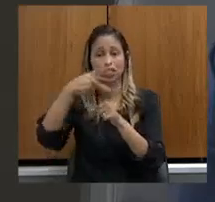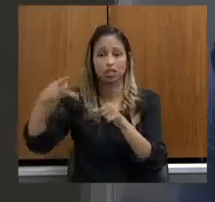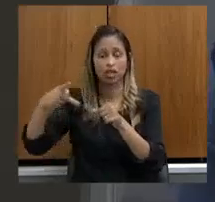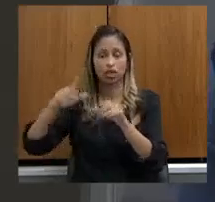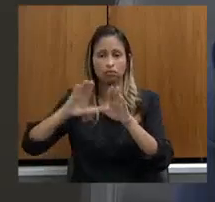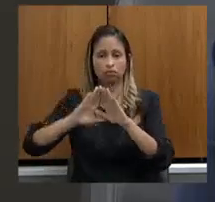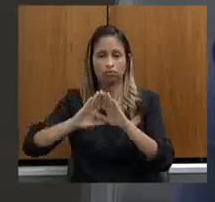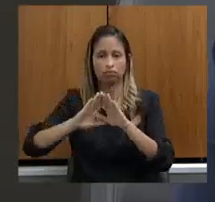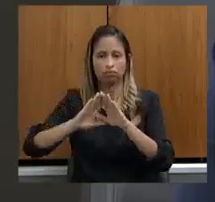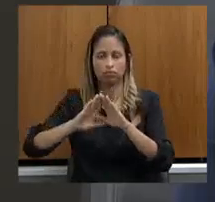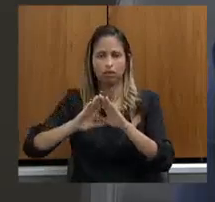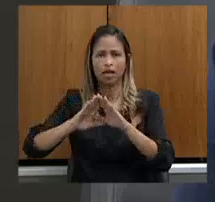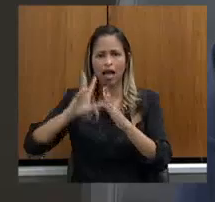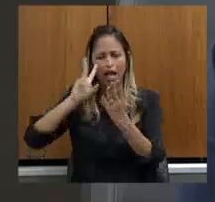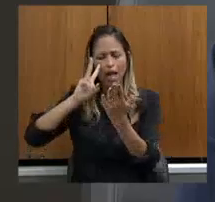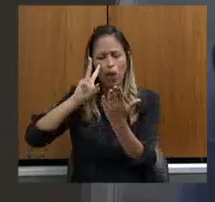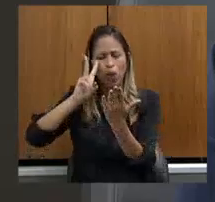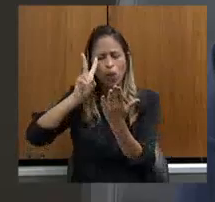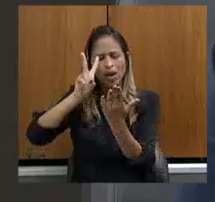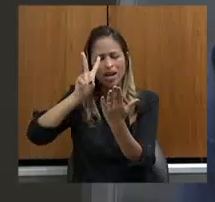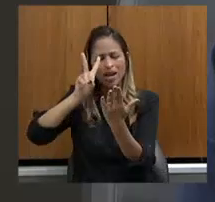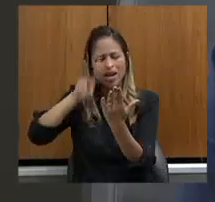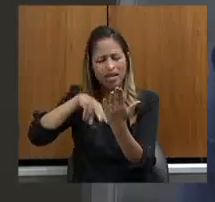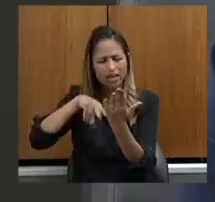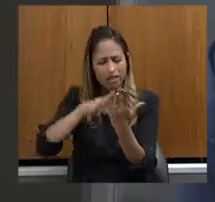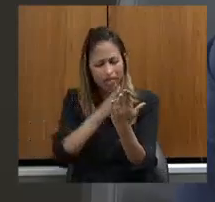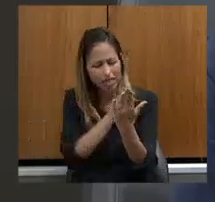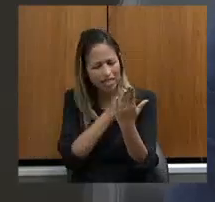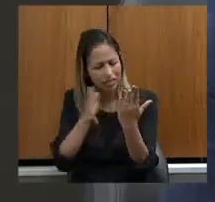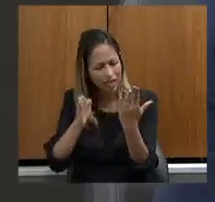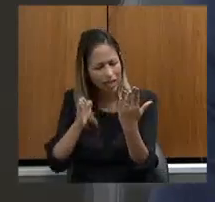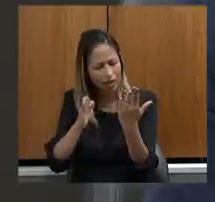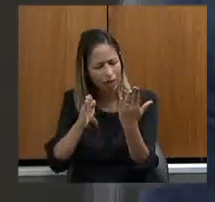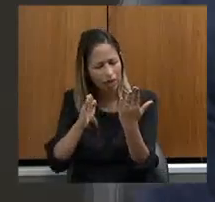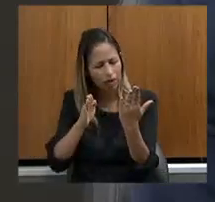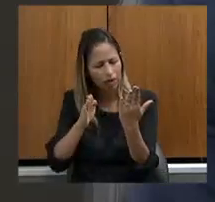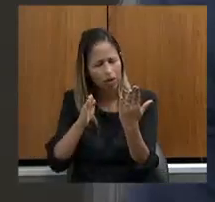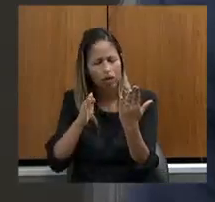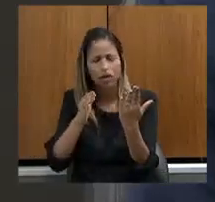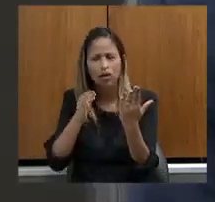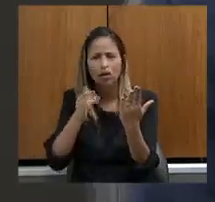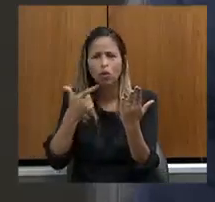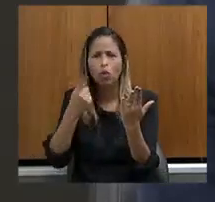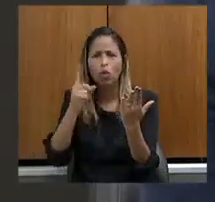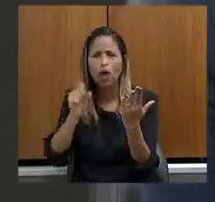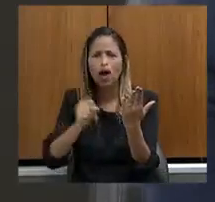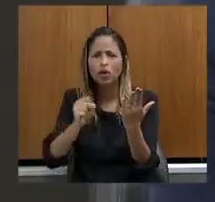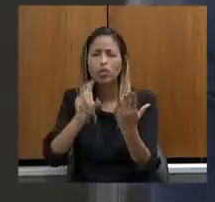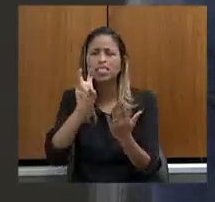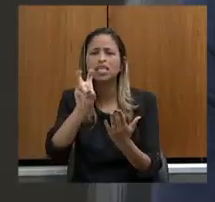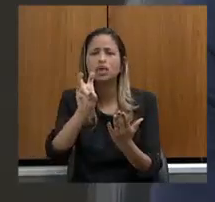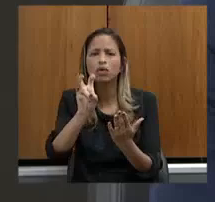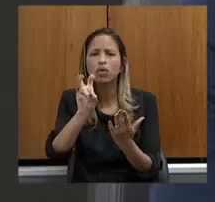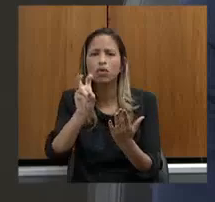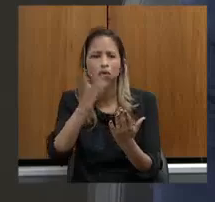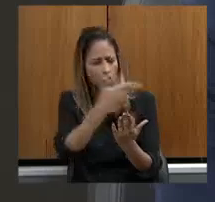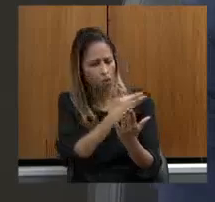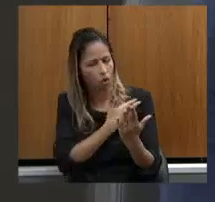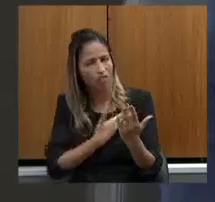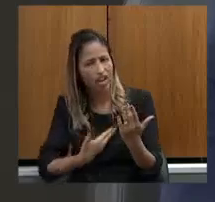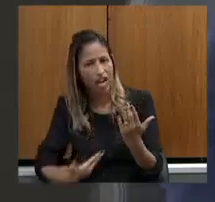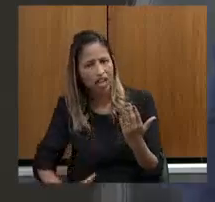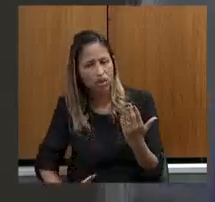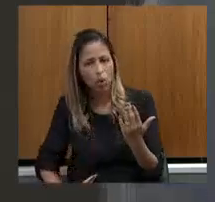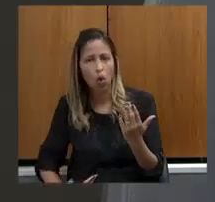Assembleia Legislativa eu li Não curto espaço de tempo em menos de 12 meses 5 vezes que o governador